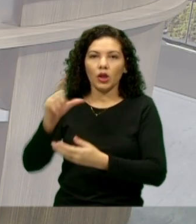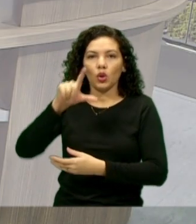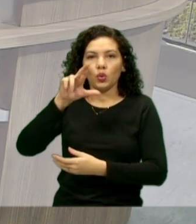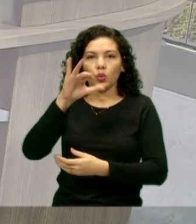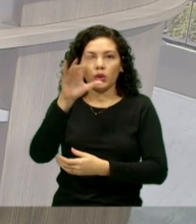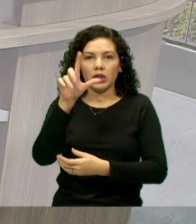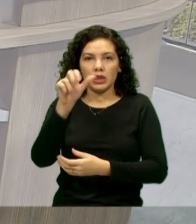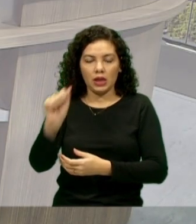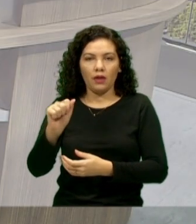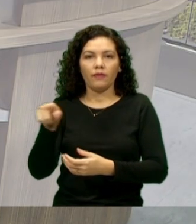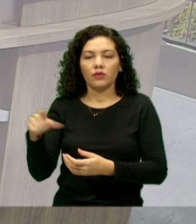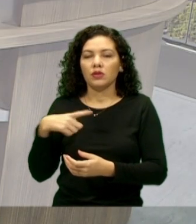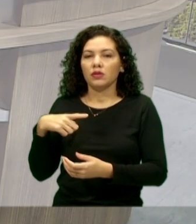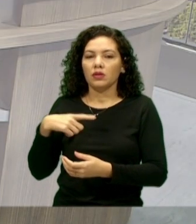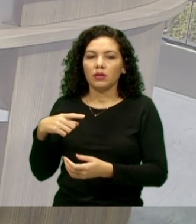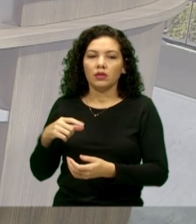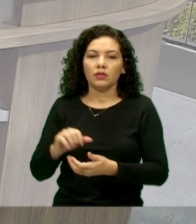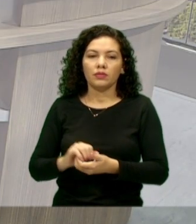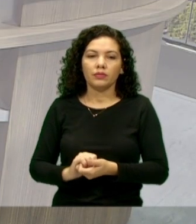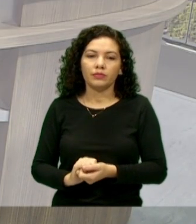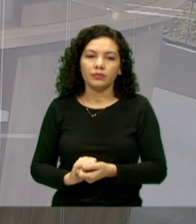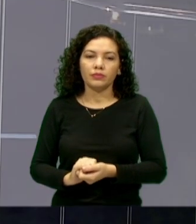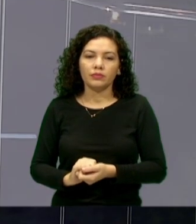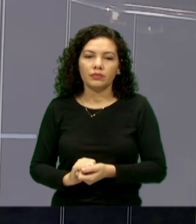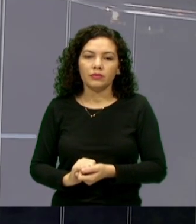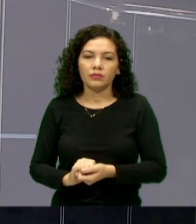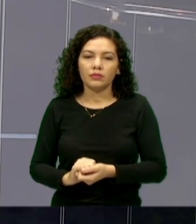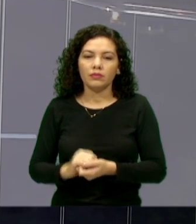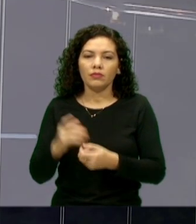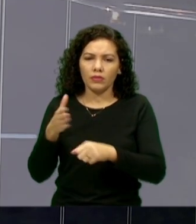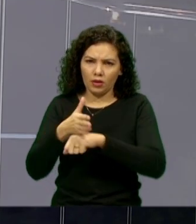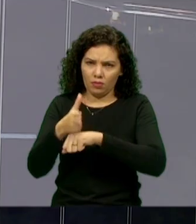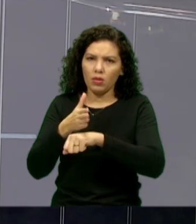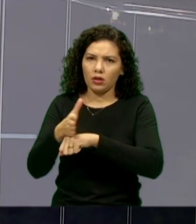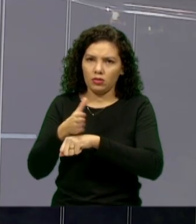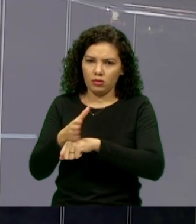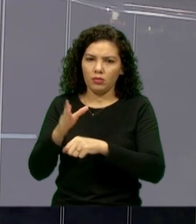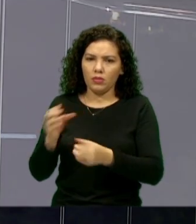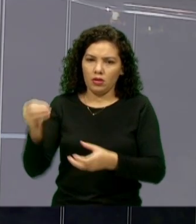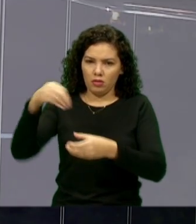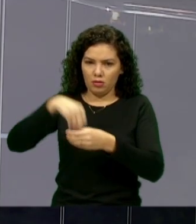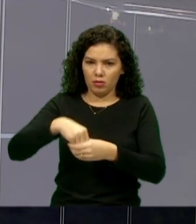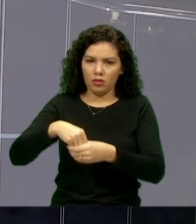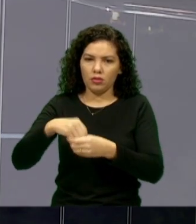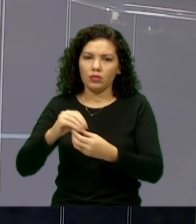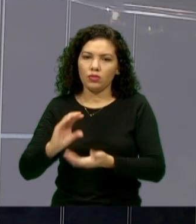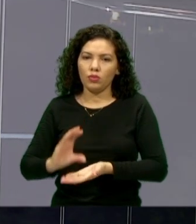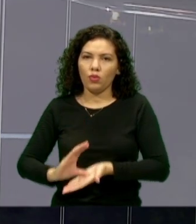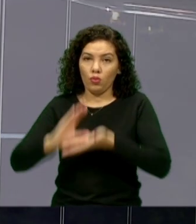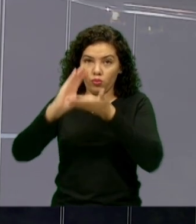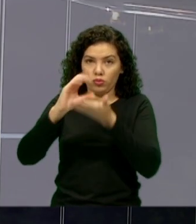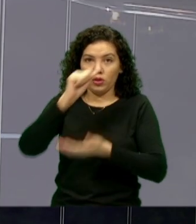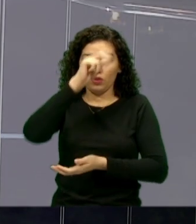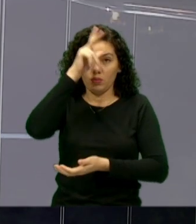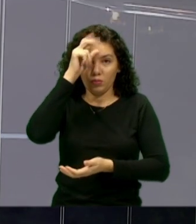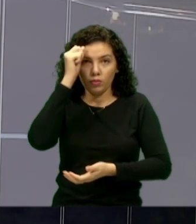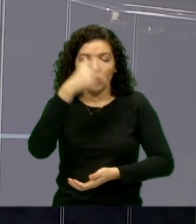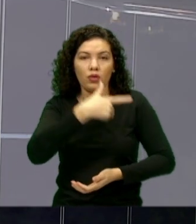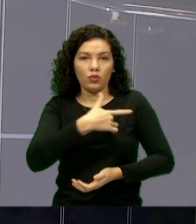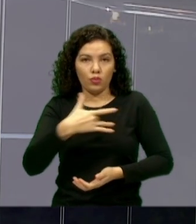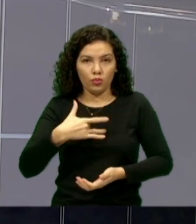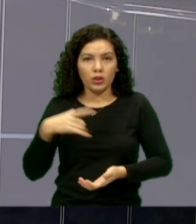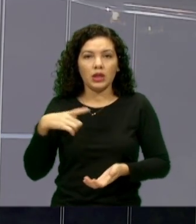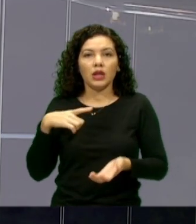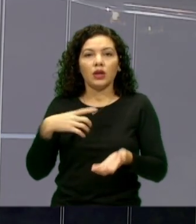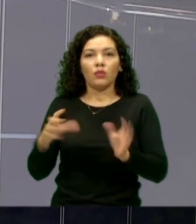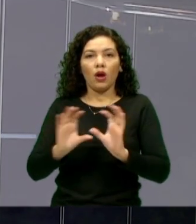Luísa, tu que tens, assim, tu participas lá já dentro do próprio Conselho Municipal de Saúde de uma